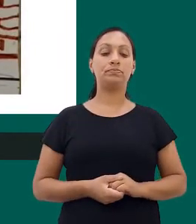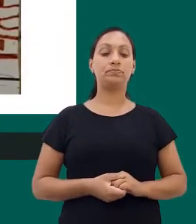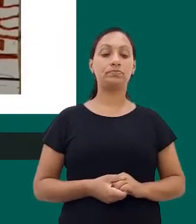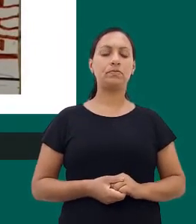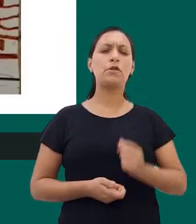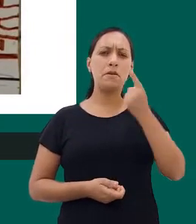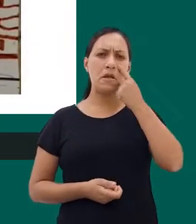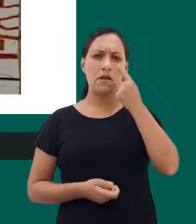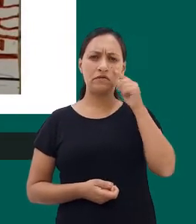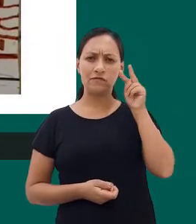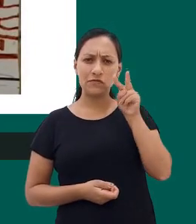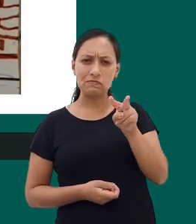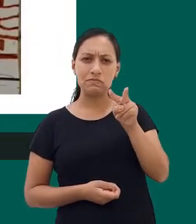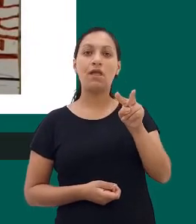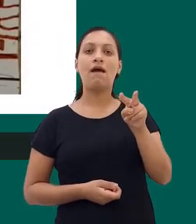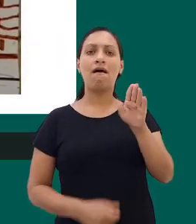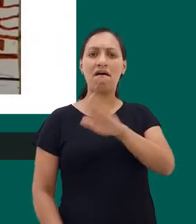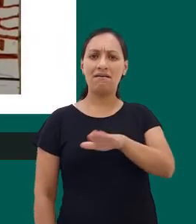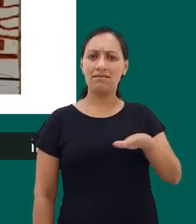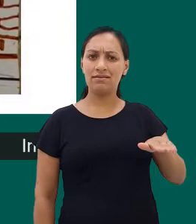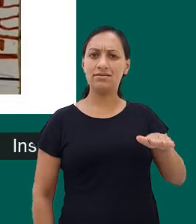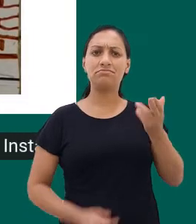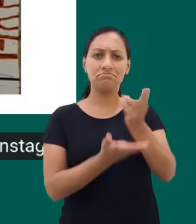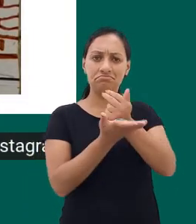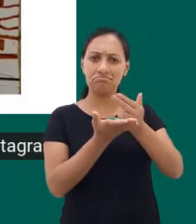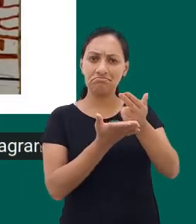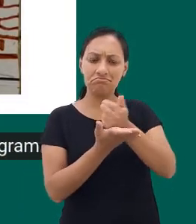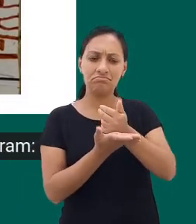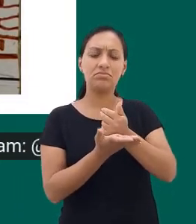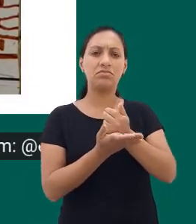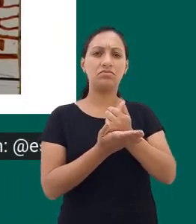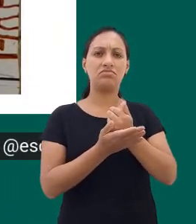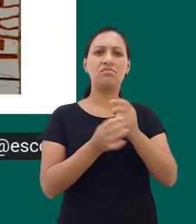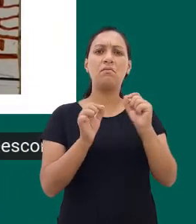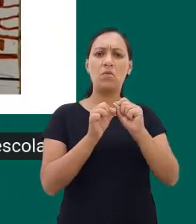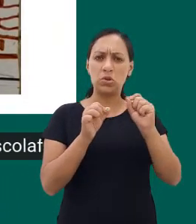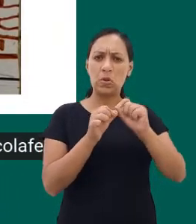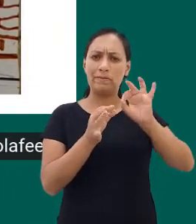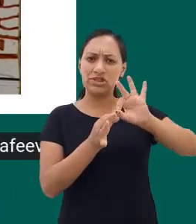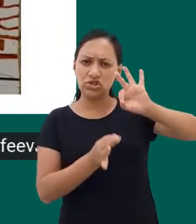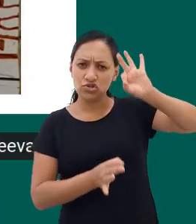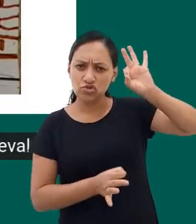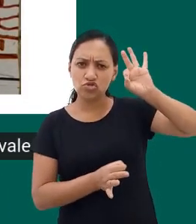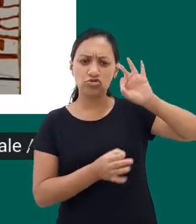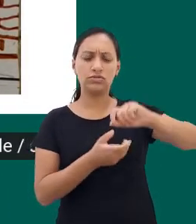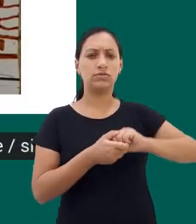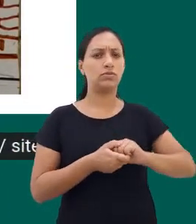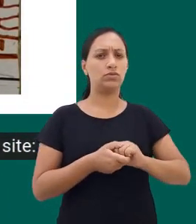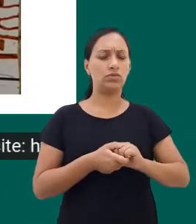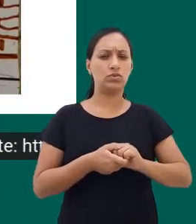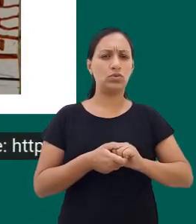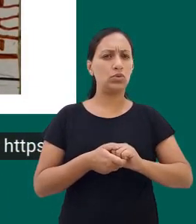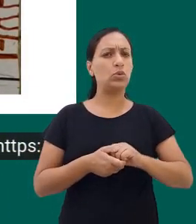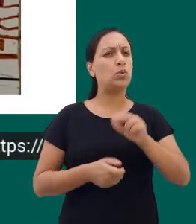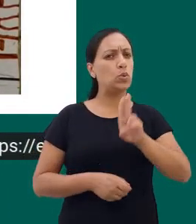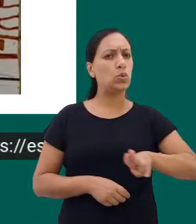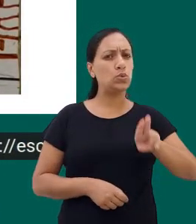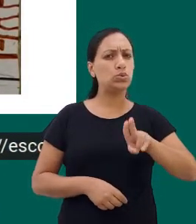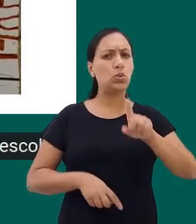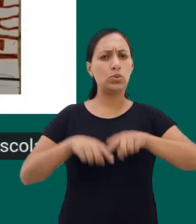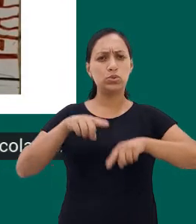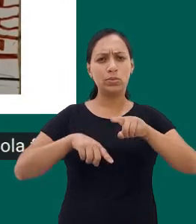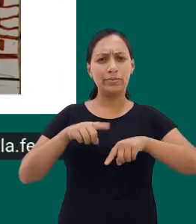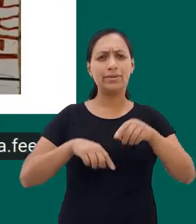podem ver que a criança desenhou, colocou unidades de medida, utilizou instrumentos de desenho,